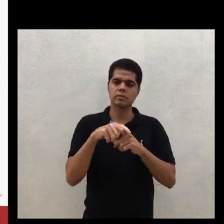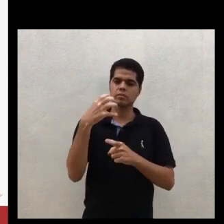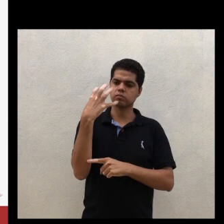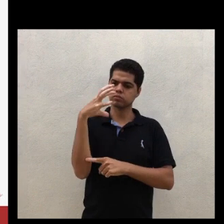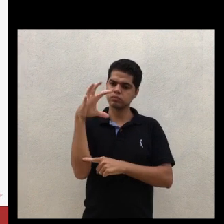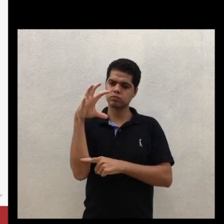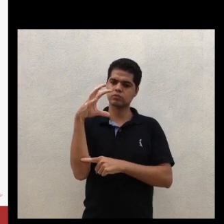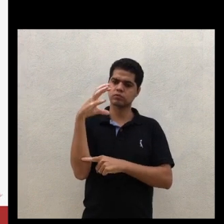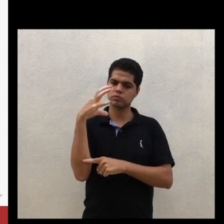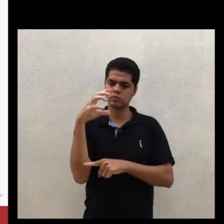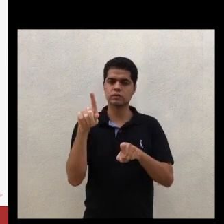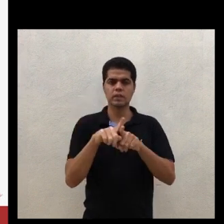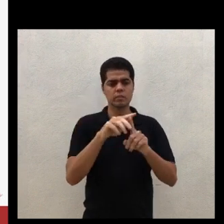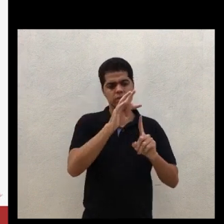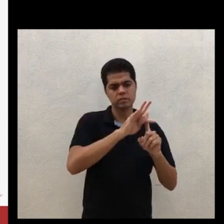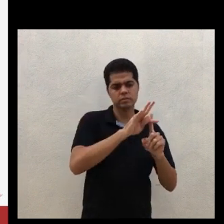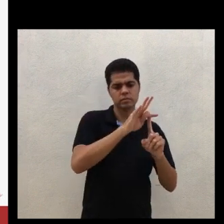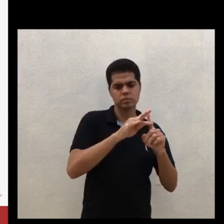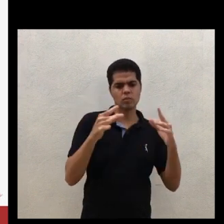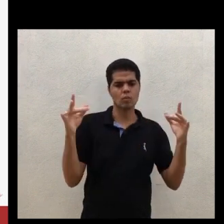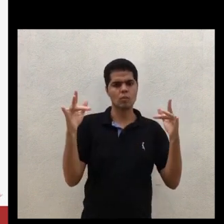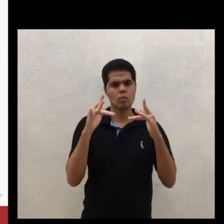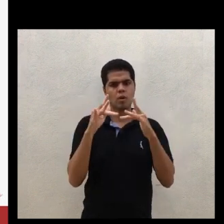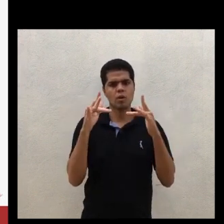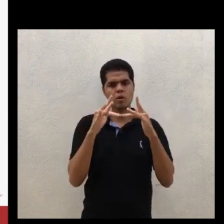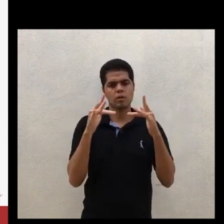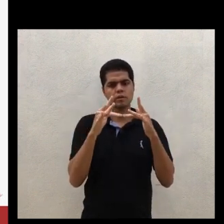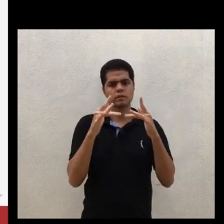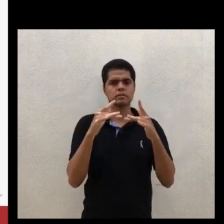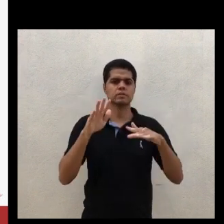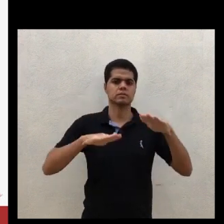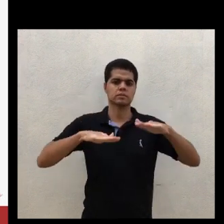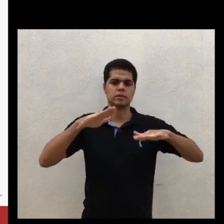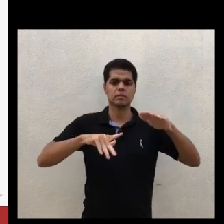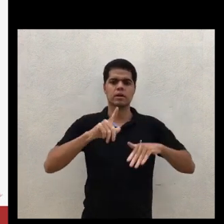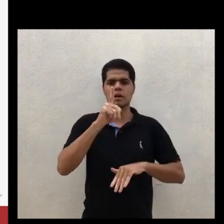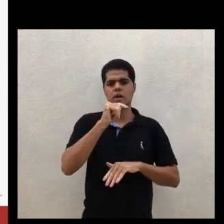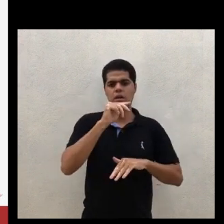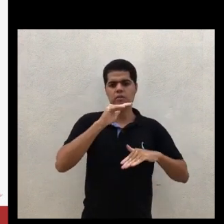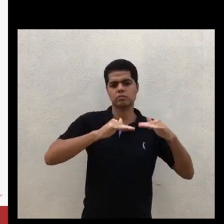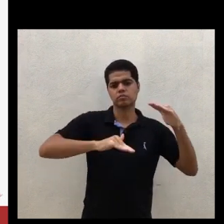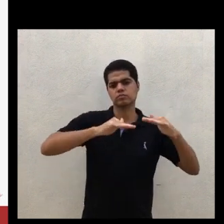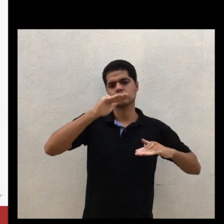base na temperatura e na umidade. Temperatura pode ser